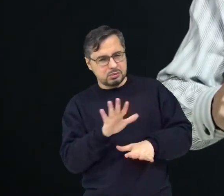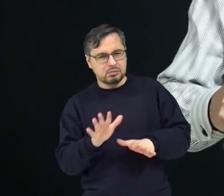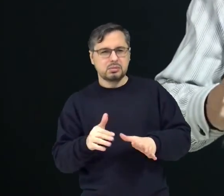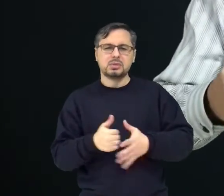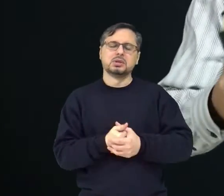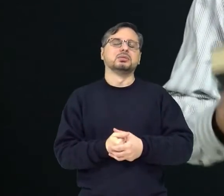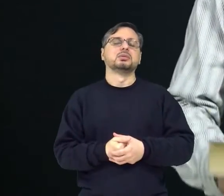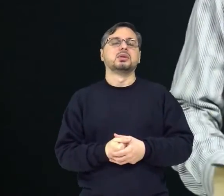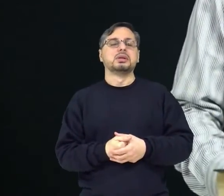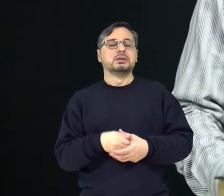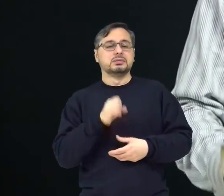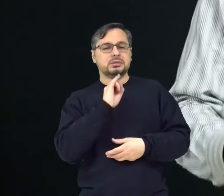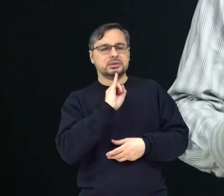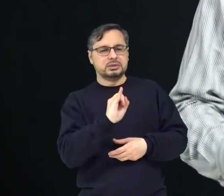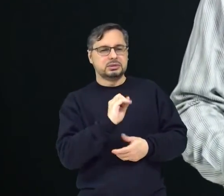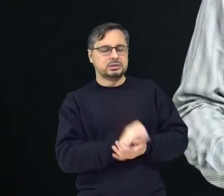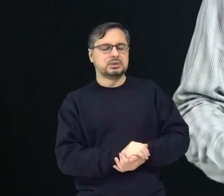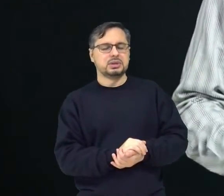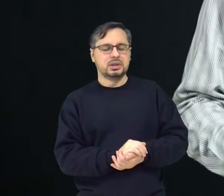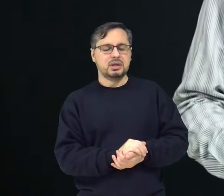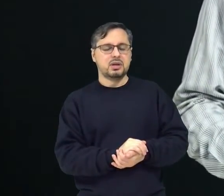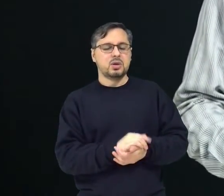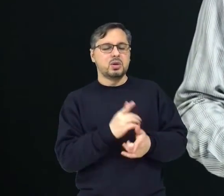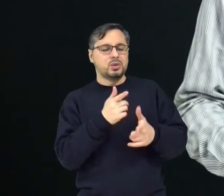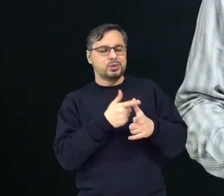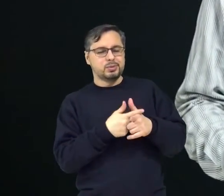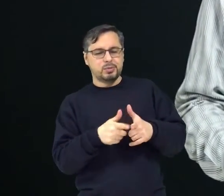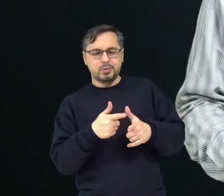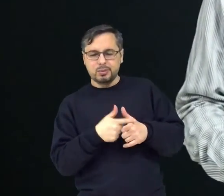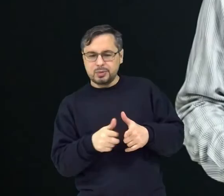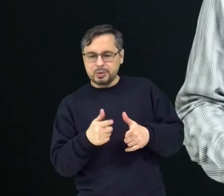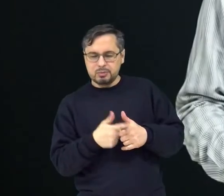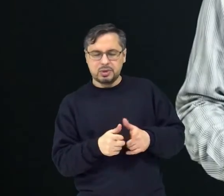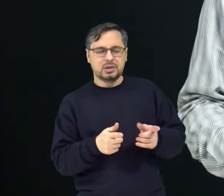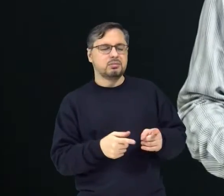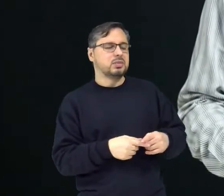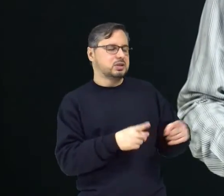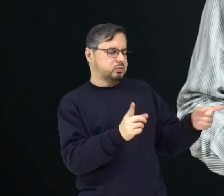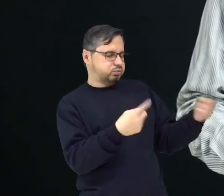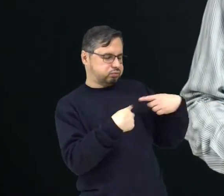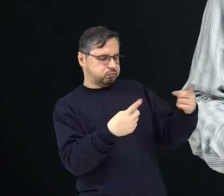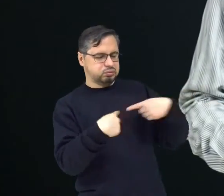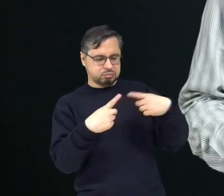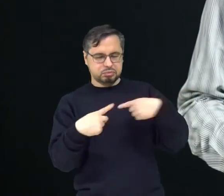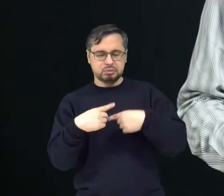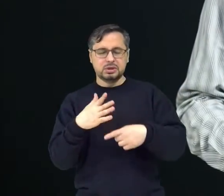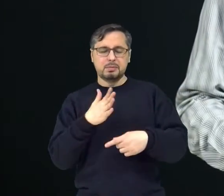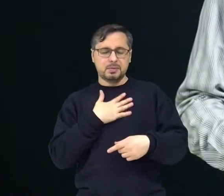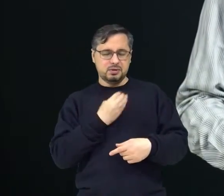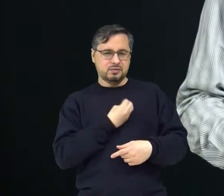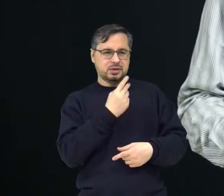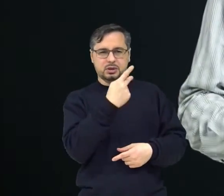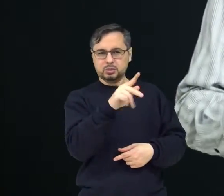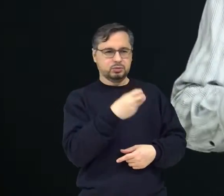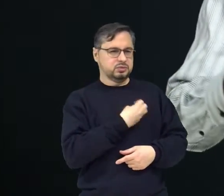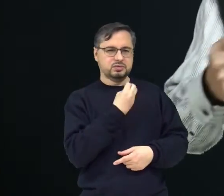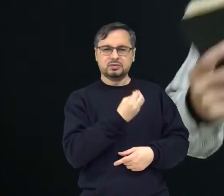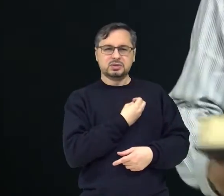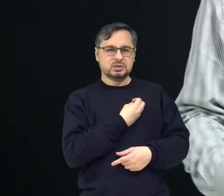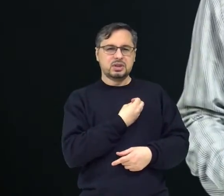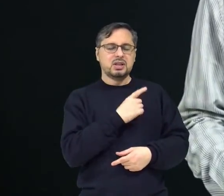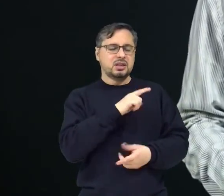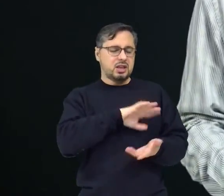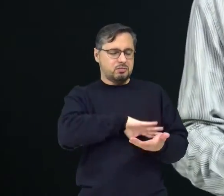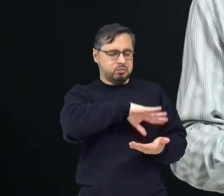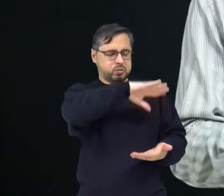Se, infelizmente, as circunstâncias contrárias na sua existência ou na minha existência têm um um